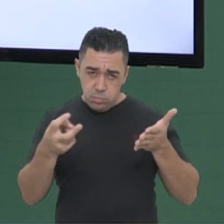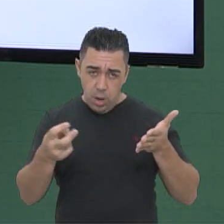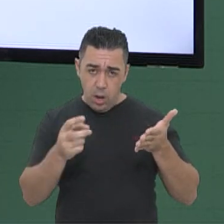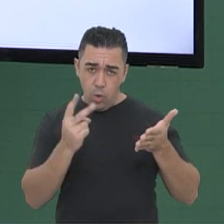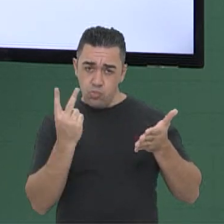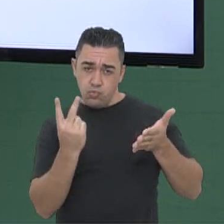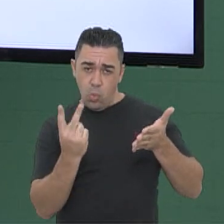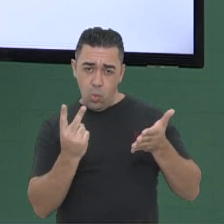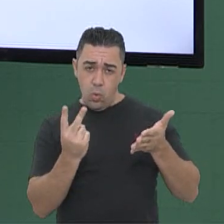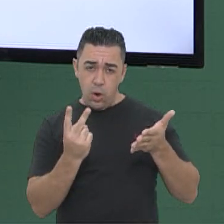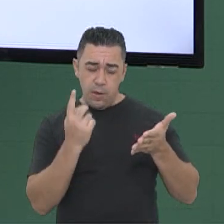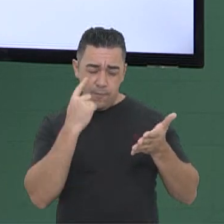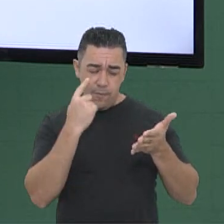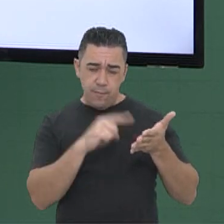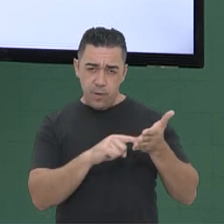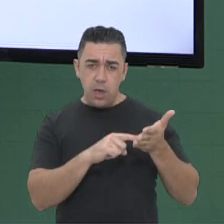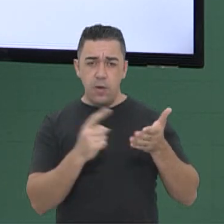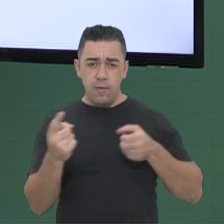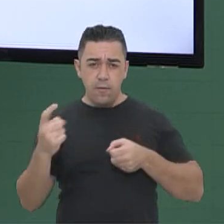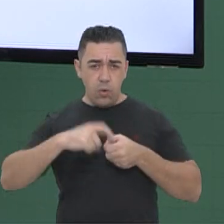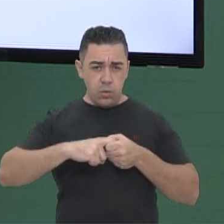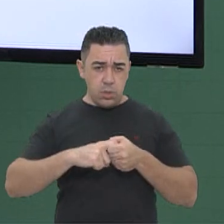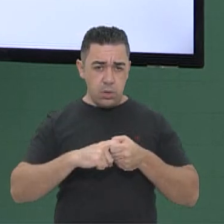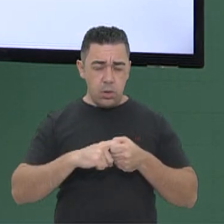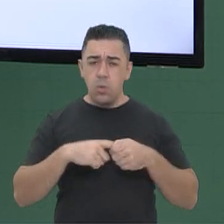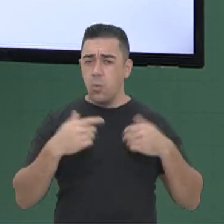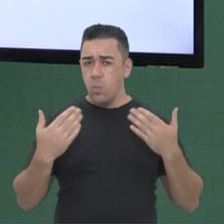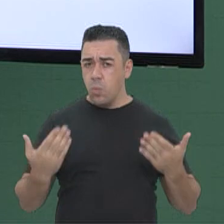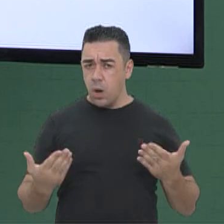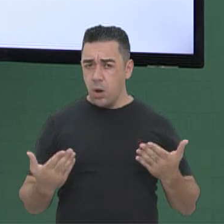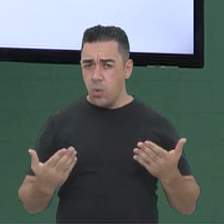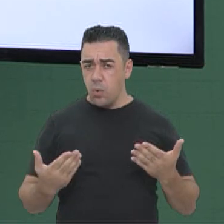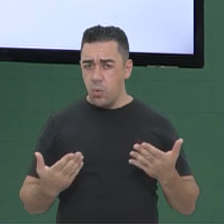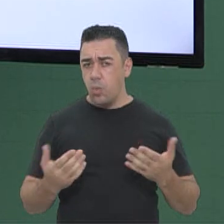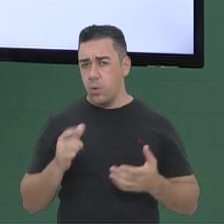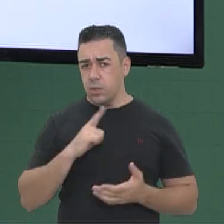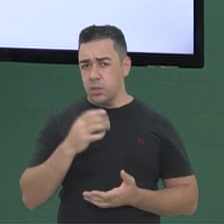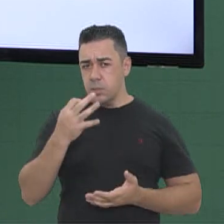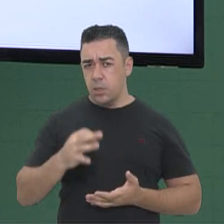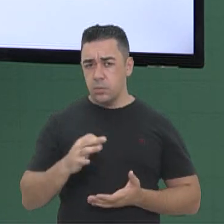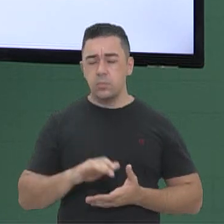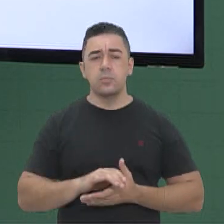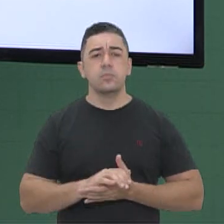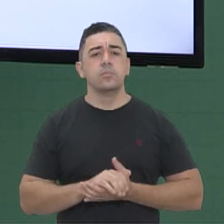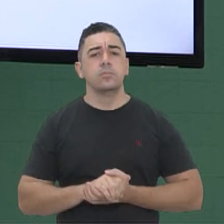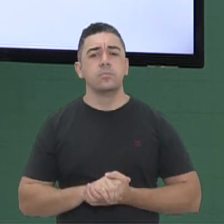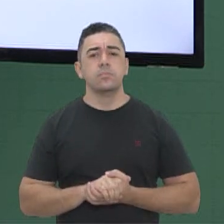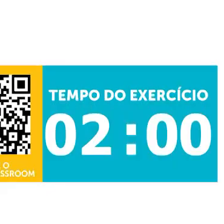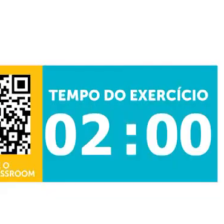afirmações aqui e retornamos em seguida. Qual delas é a correta?